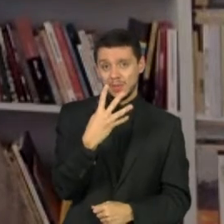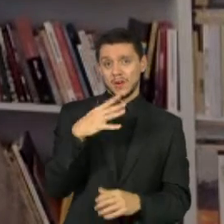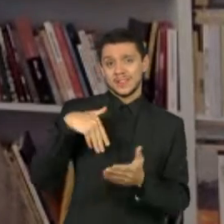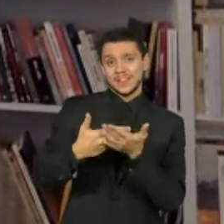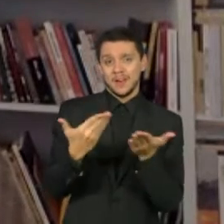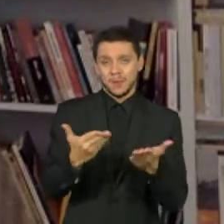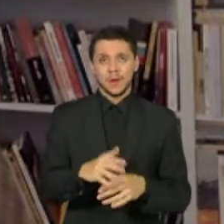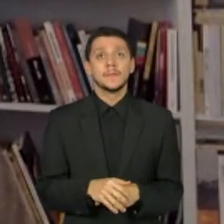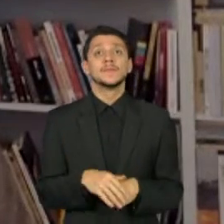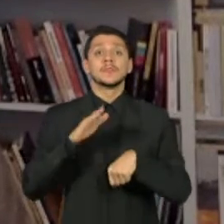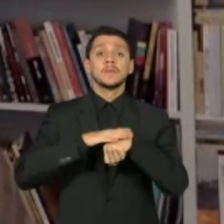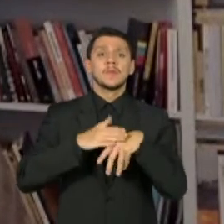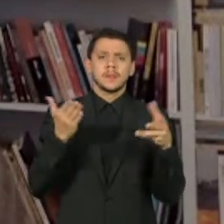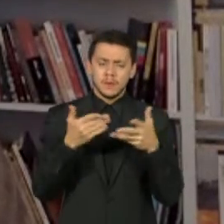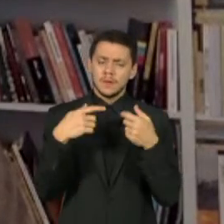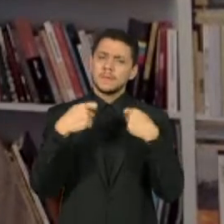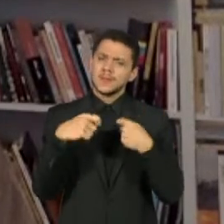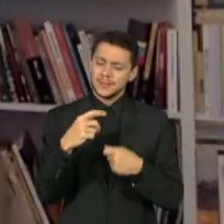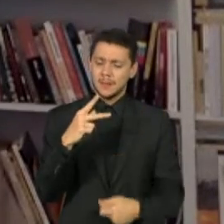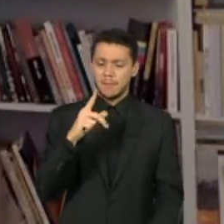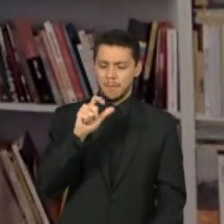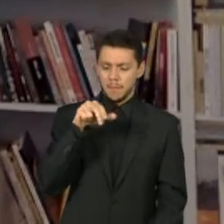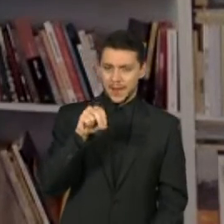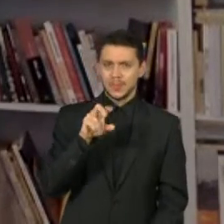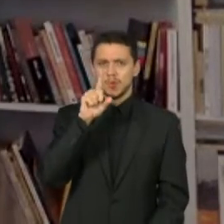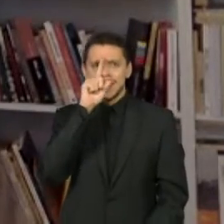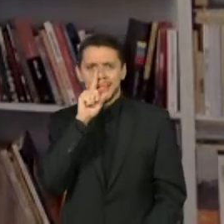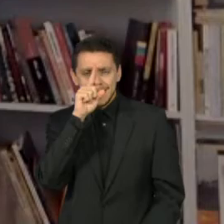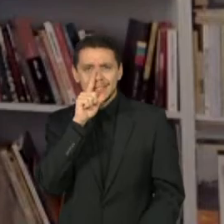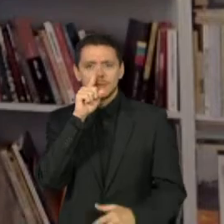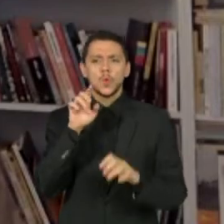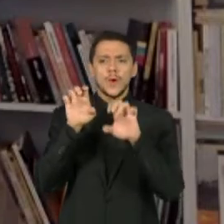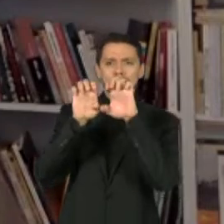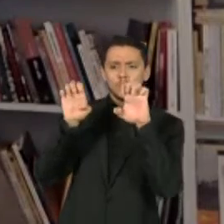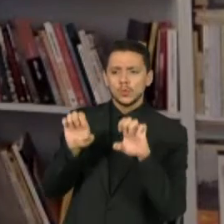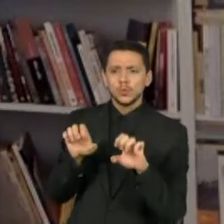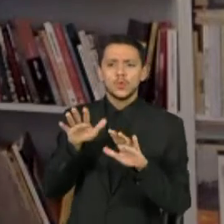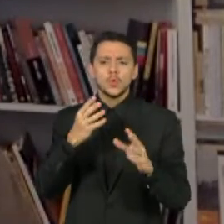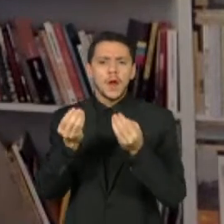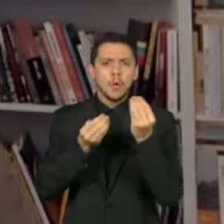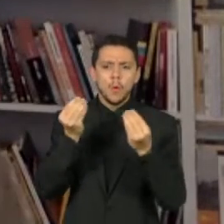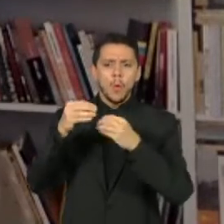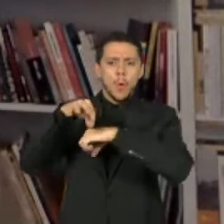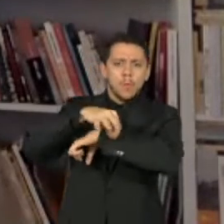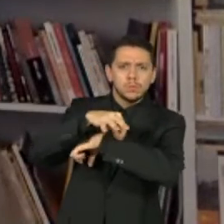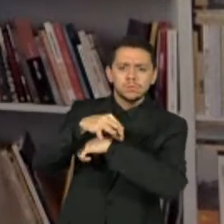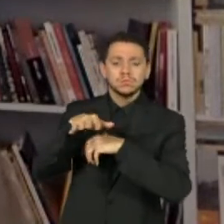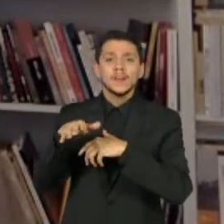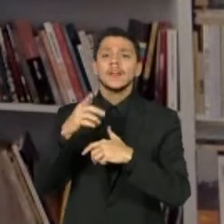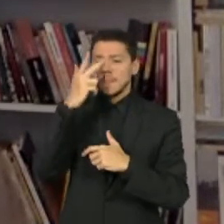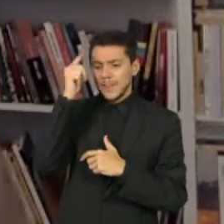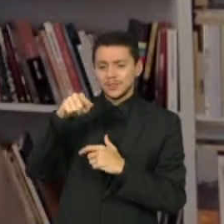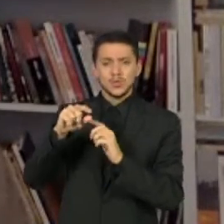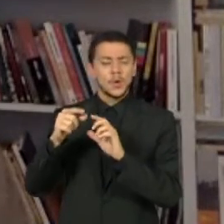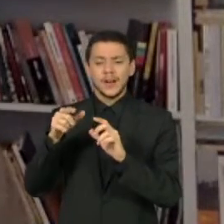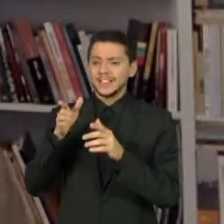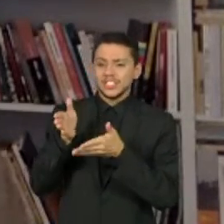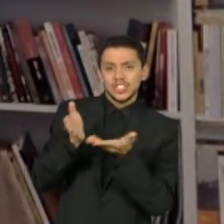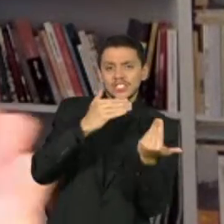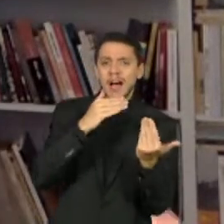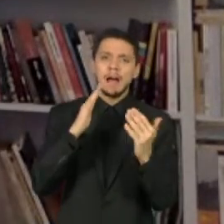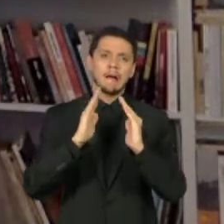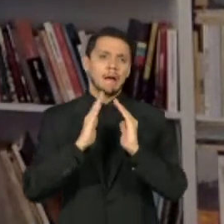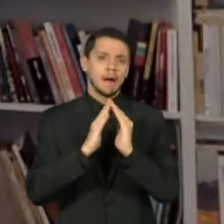plano de risco estrutural e retirada de todas essas pessoas Mas, paralelo a isso, precisa